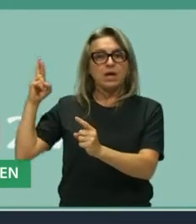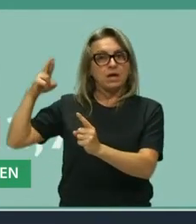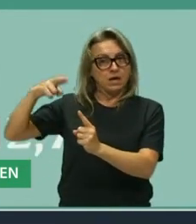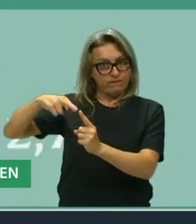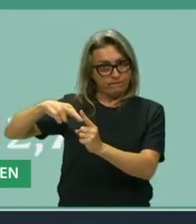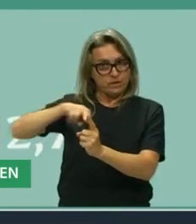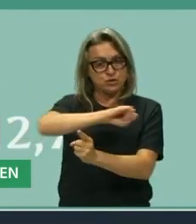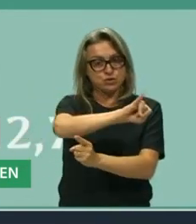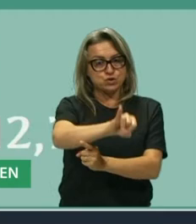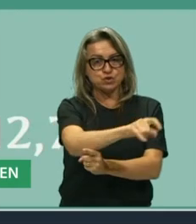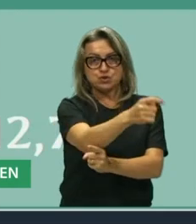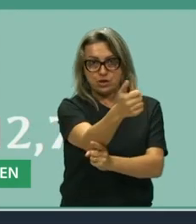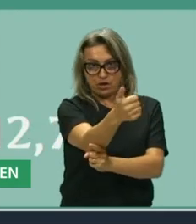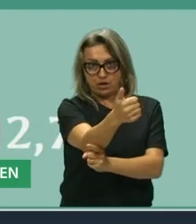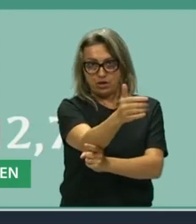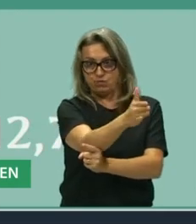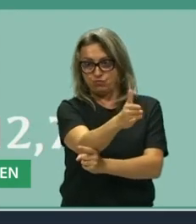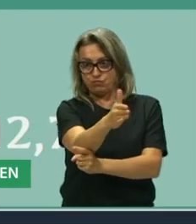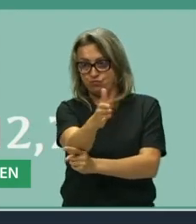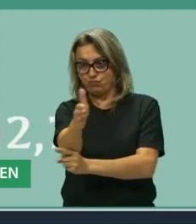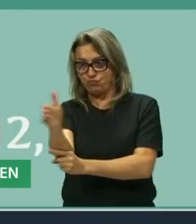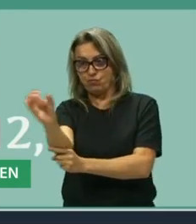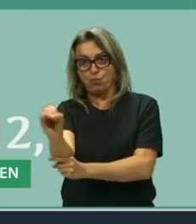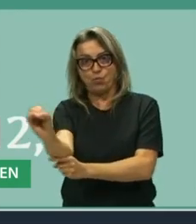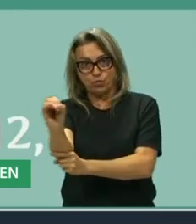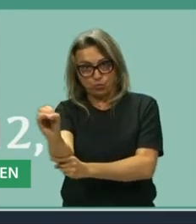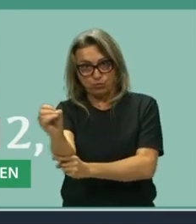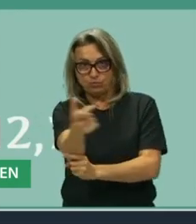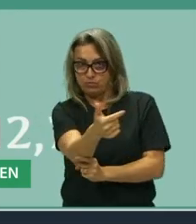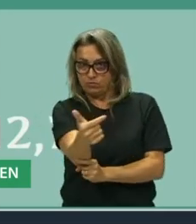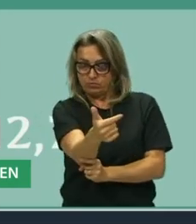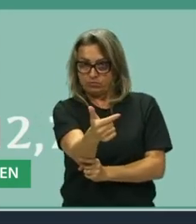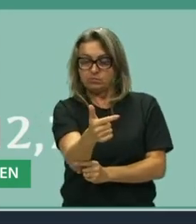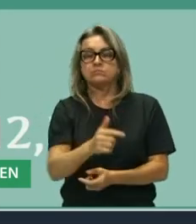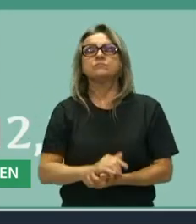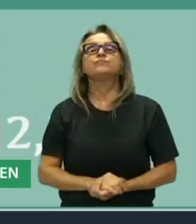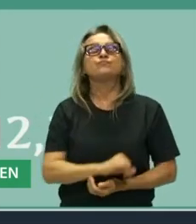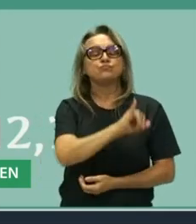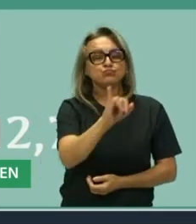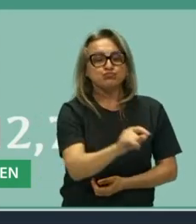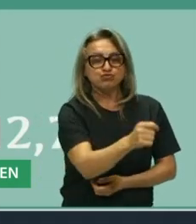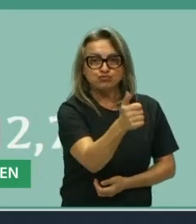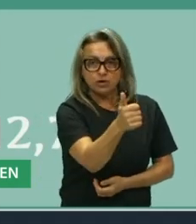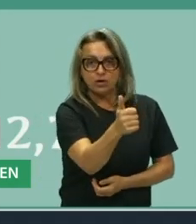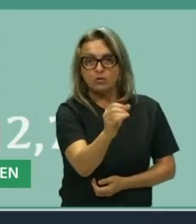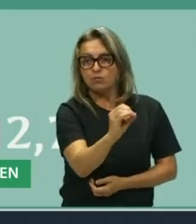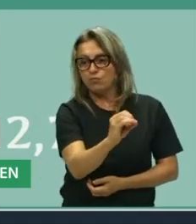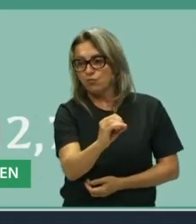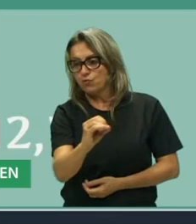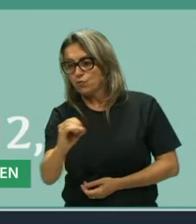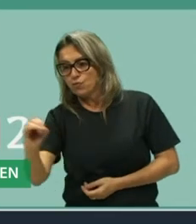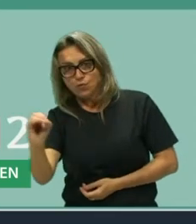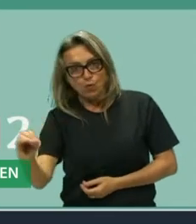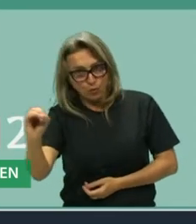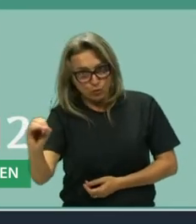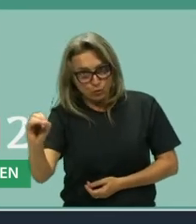outubro de 2022. De janeiro a outubro de 2022, nós abrimos